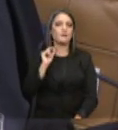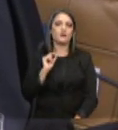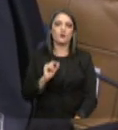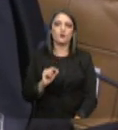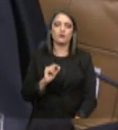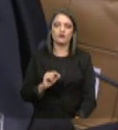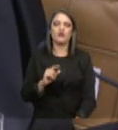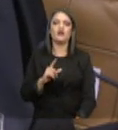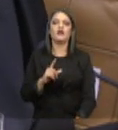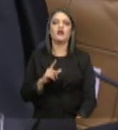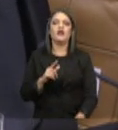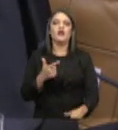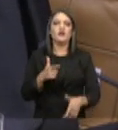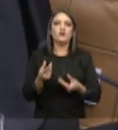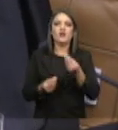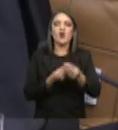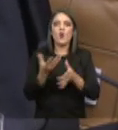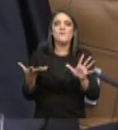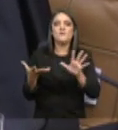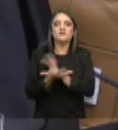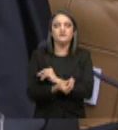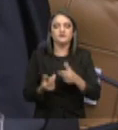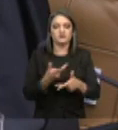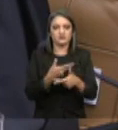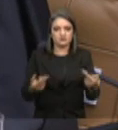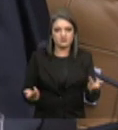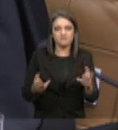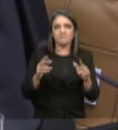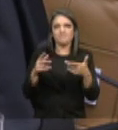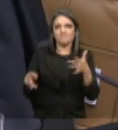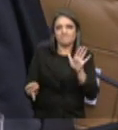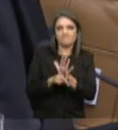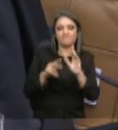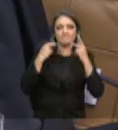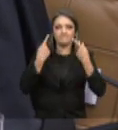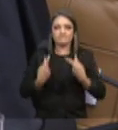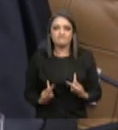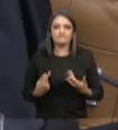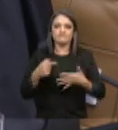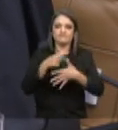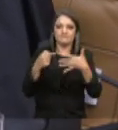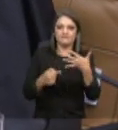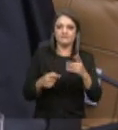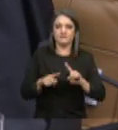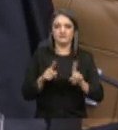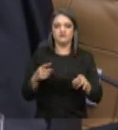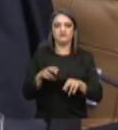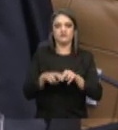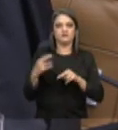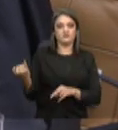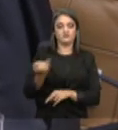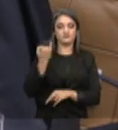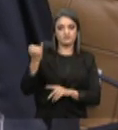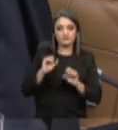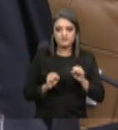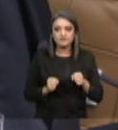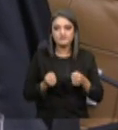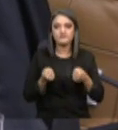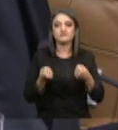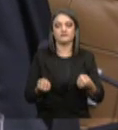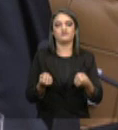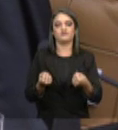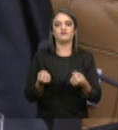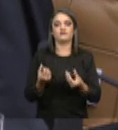vicissitudes da condição humana de seus componentes daí a relevância da defesa da